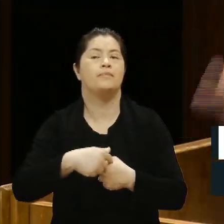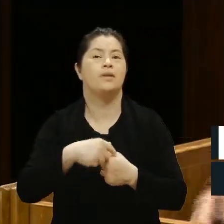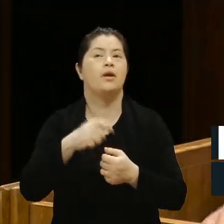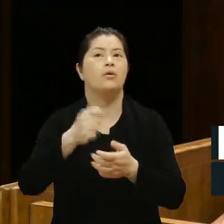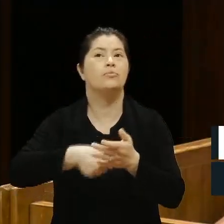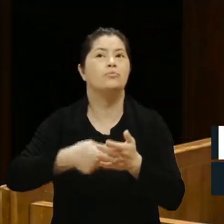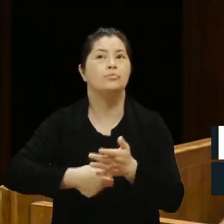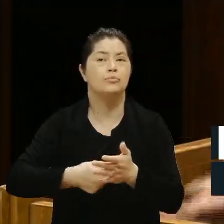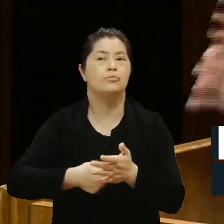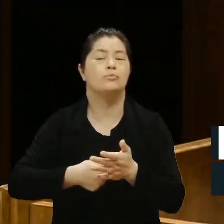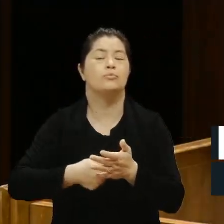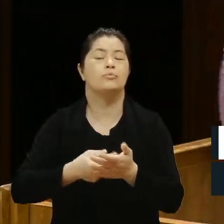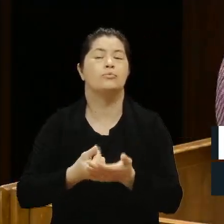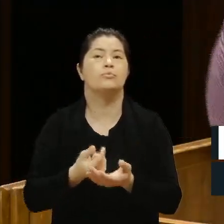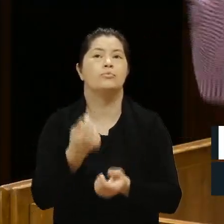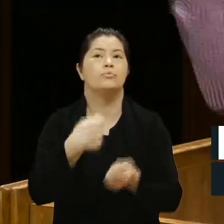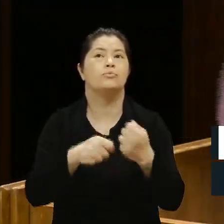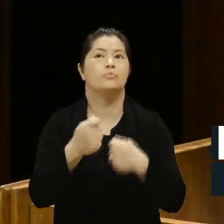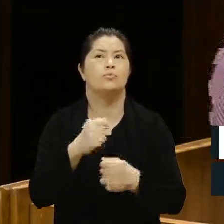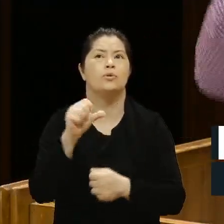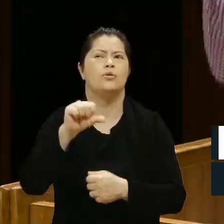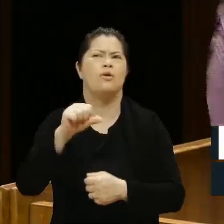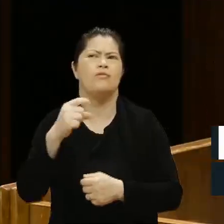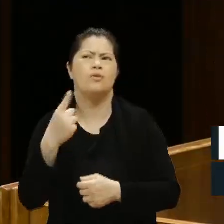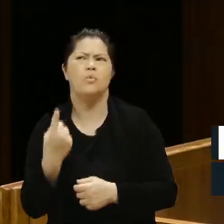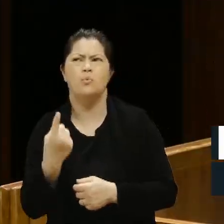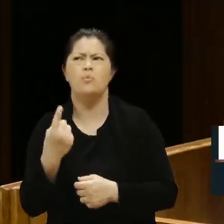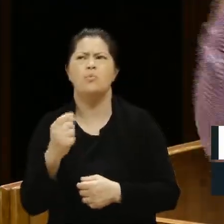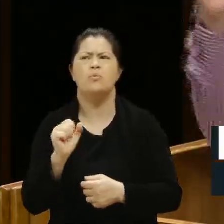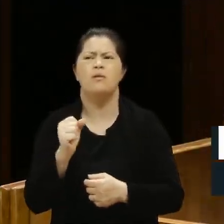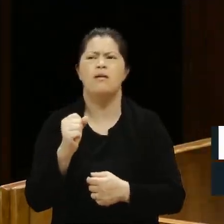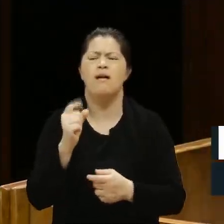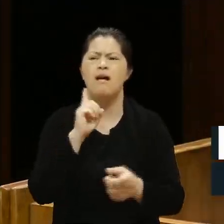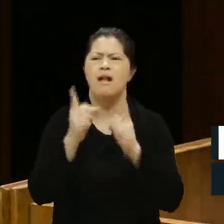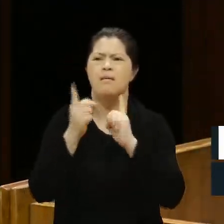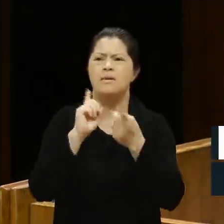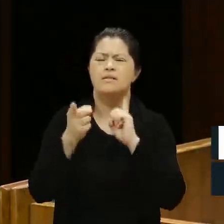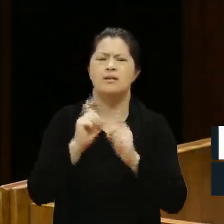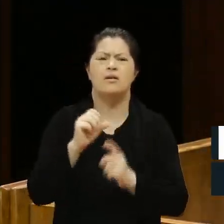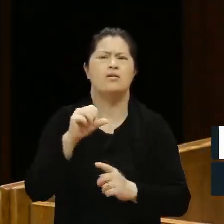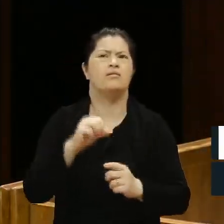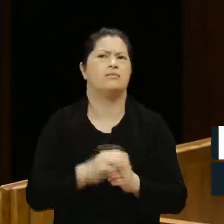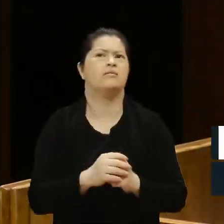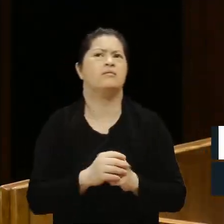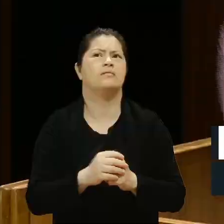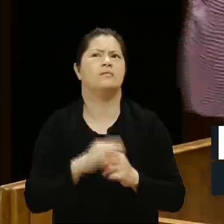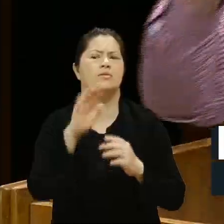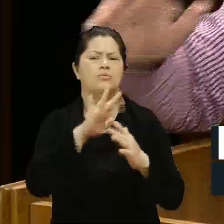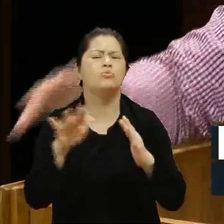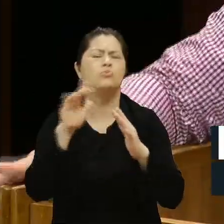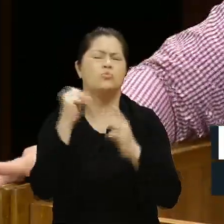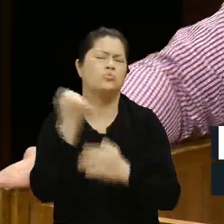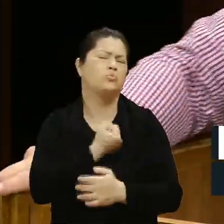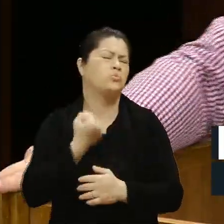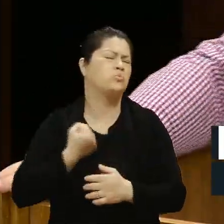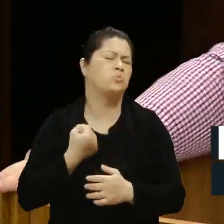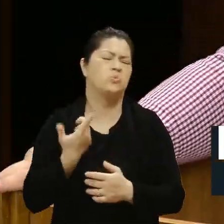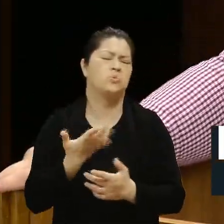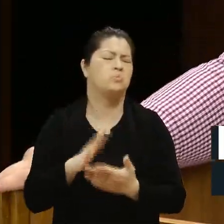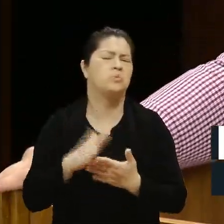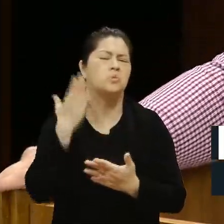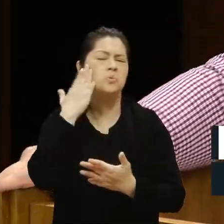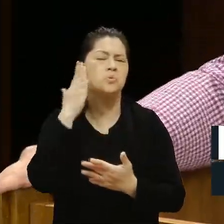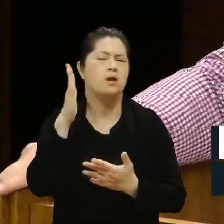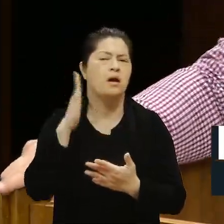fazer uma ligação. 91, não sei se é 91, 99, 45, não é mais 45, né? Nem sei qual que é o número aí